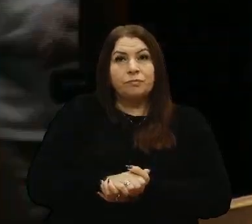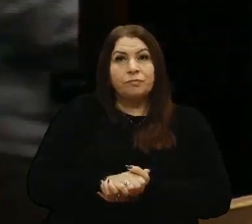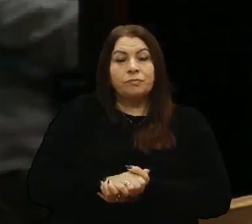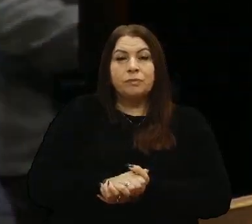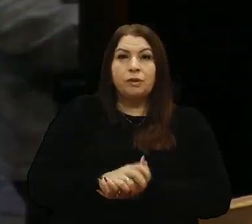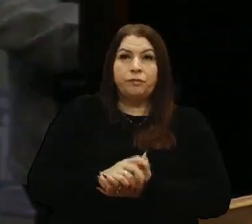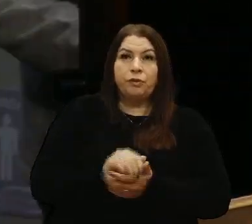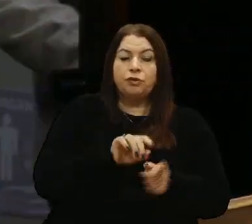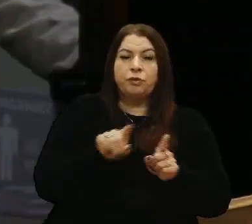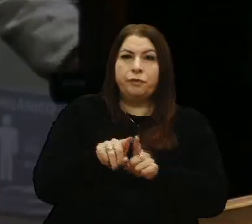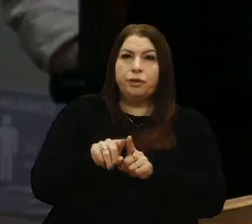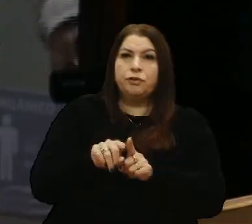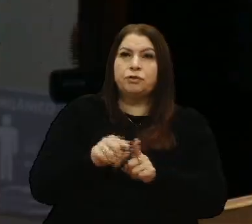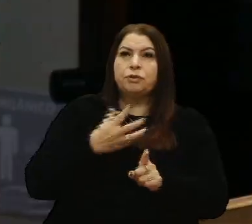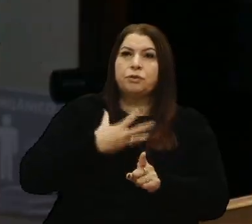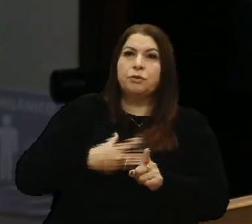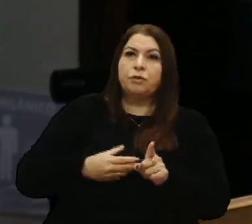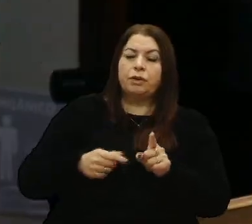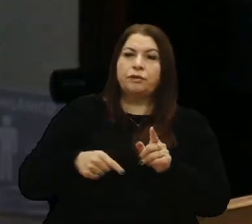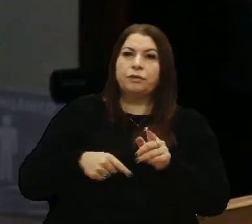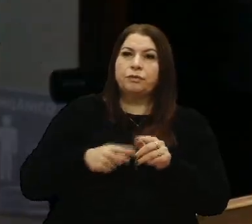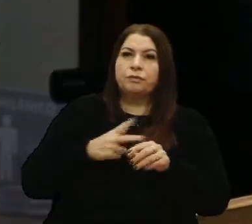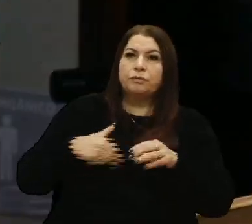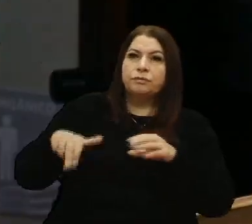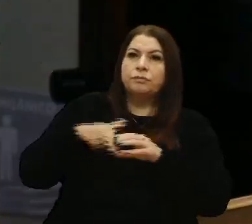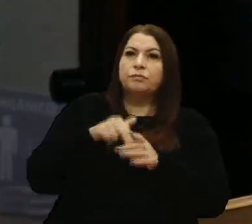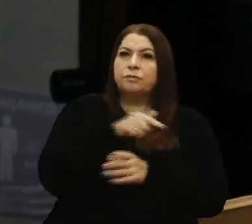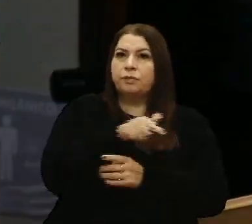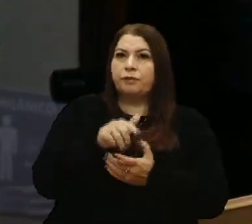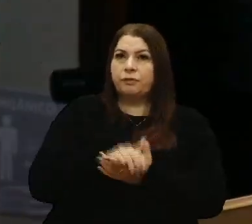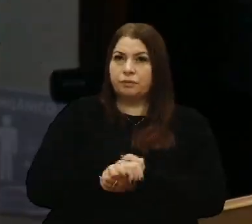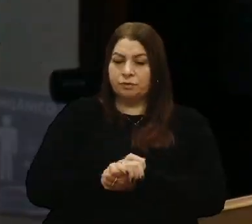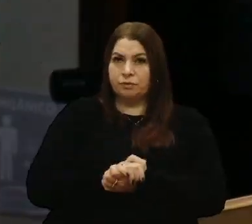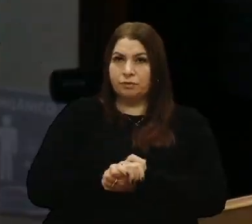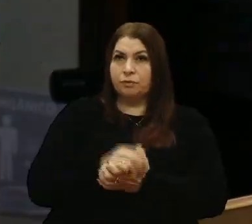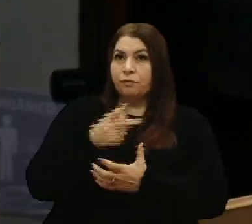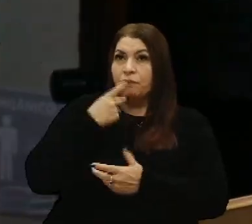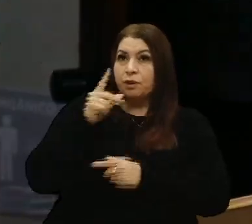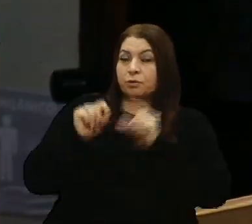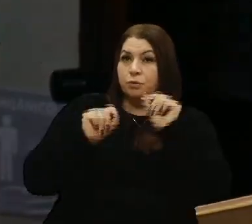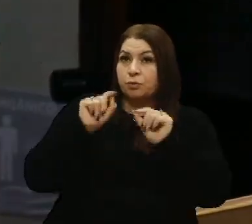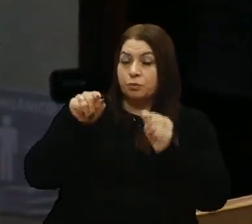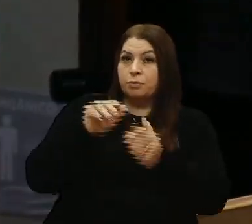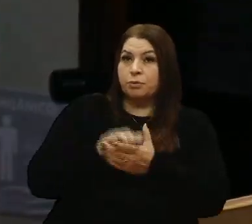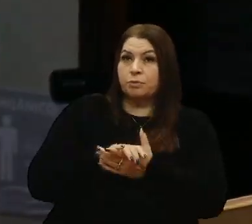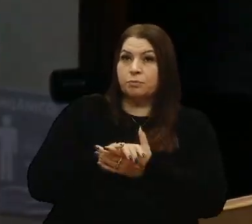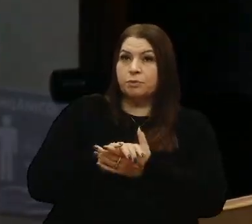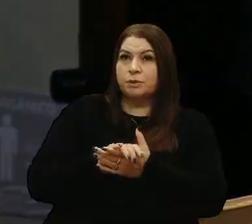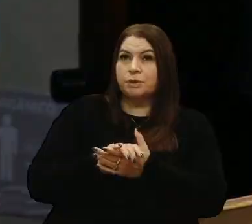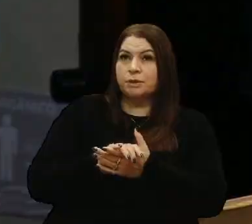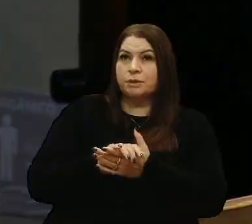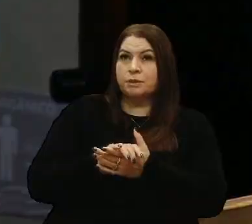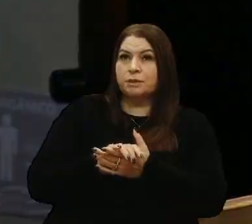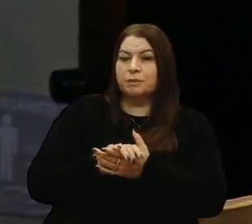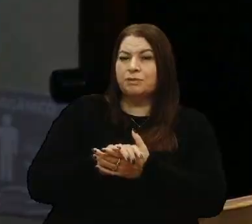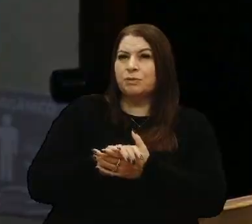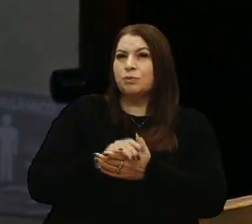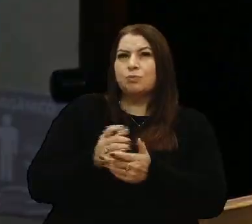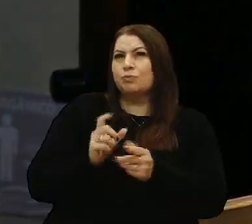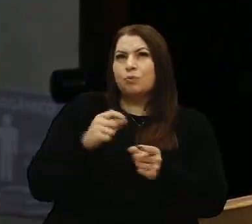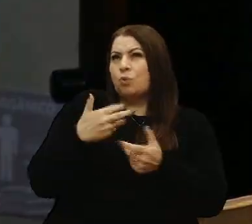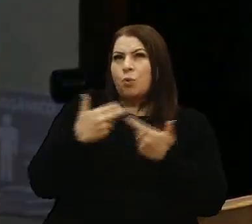Eu cansei de subir nessa tribuna aqui para falar sobre os ataques da